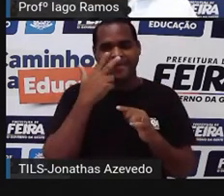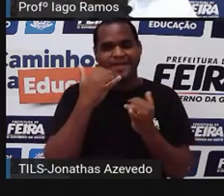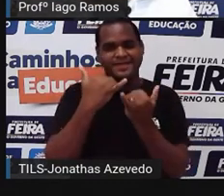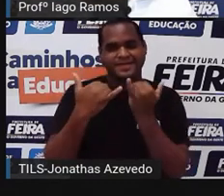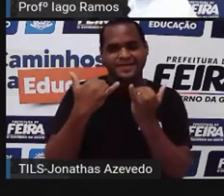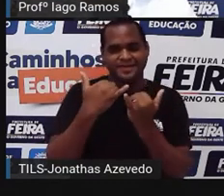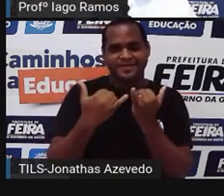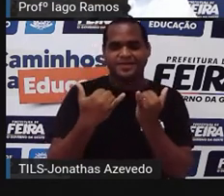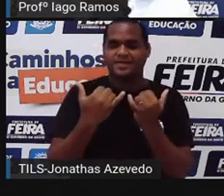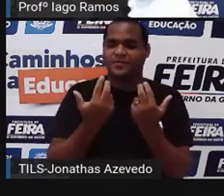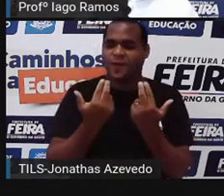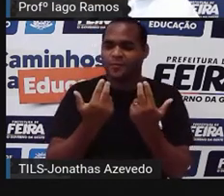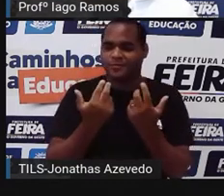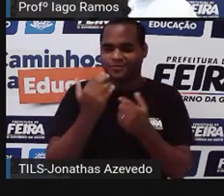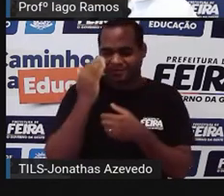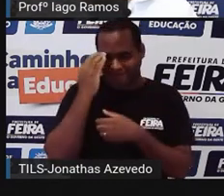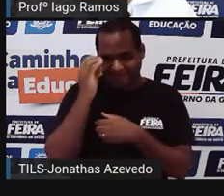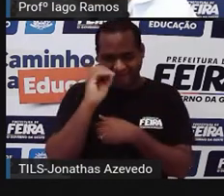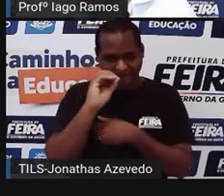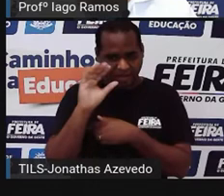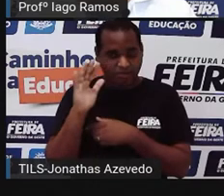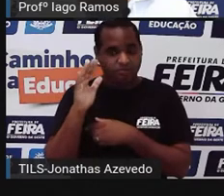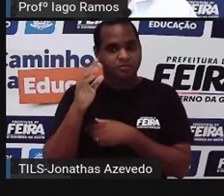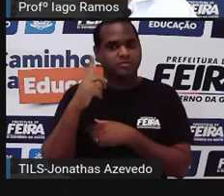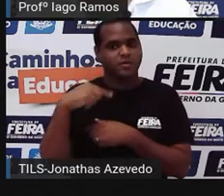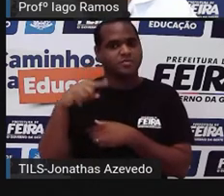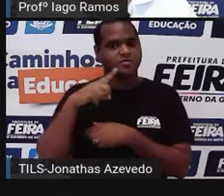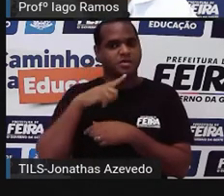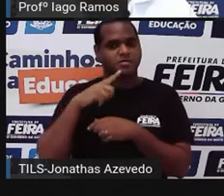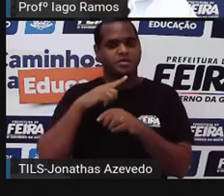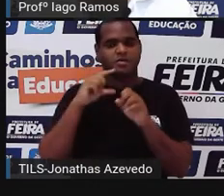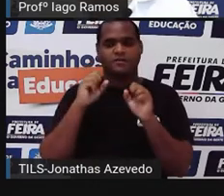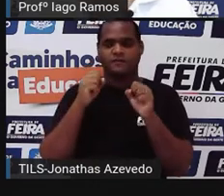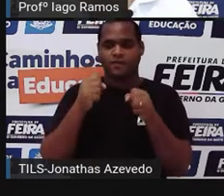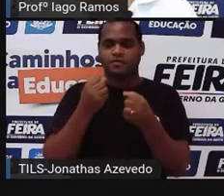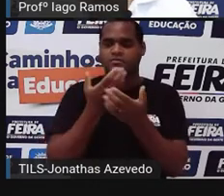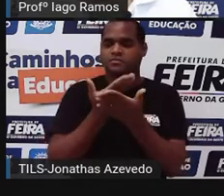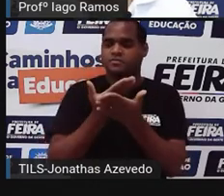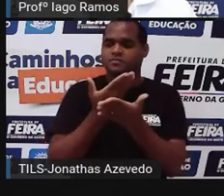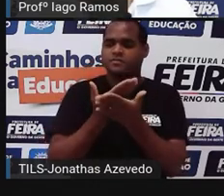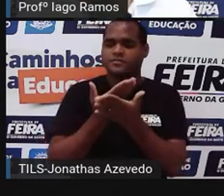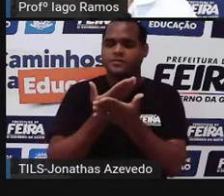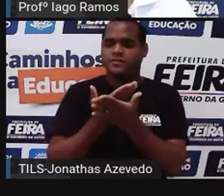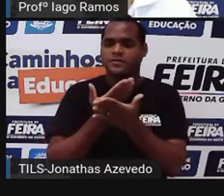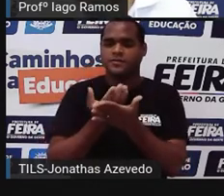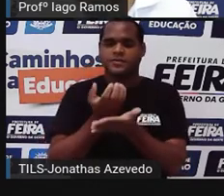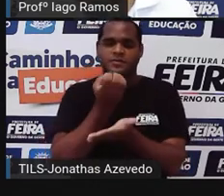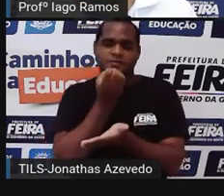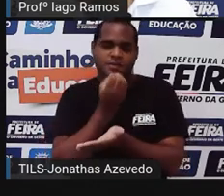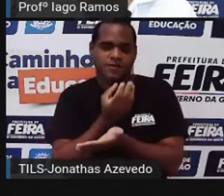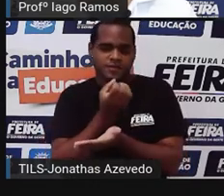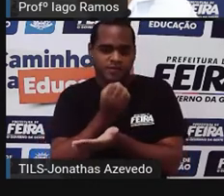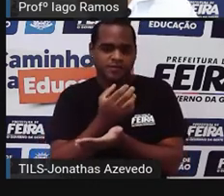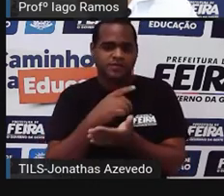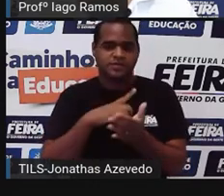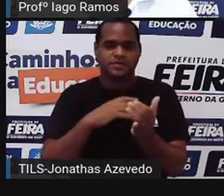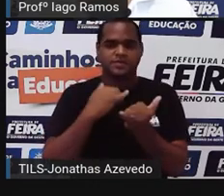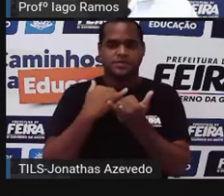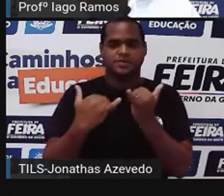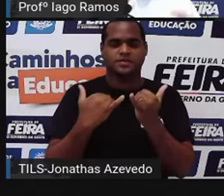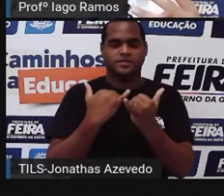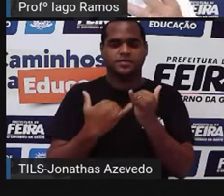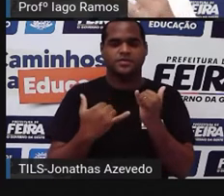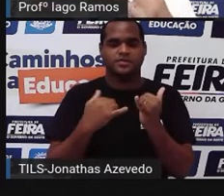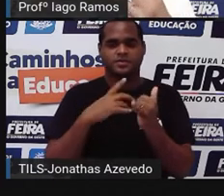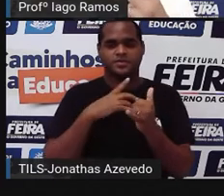menor tá e nós estudamos semelhança de triângulos tá e